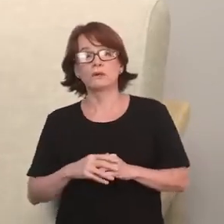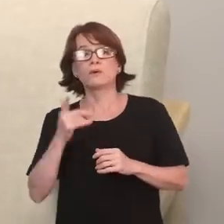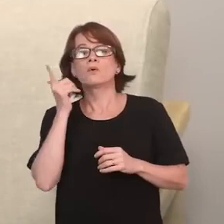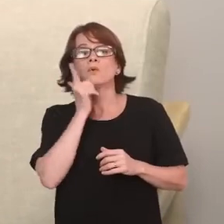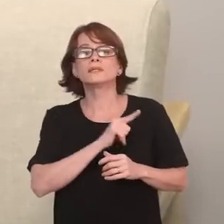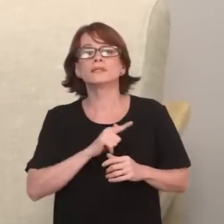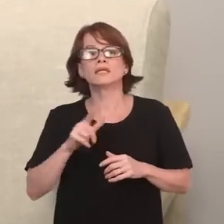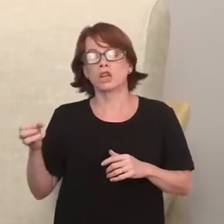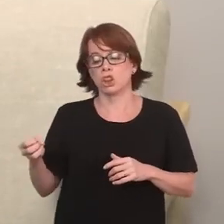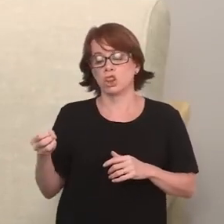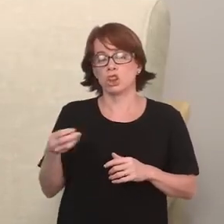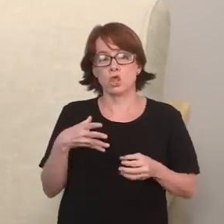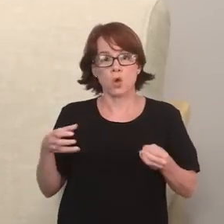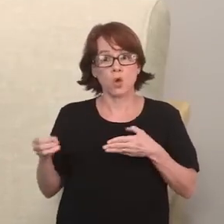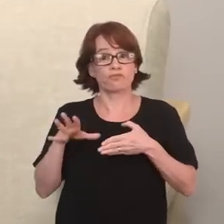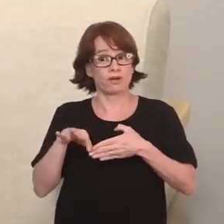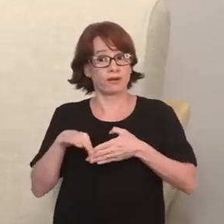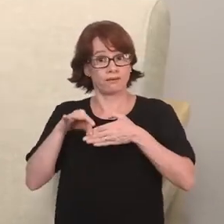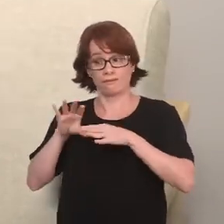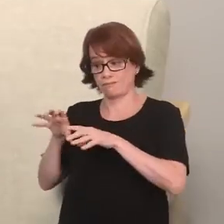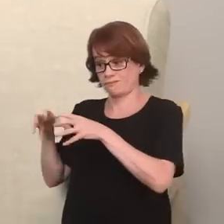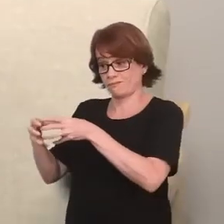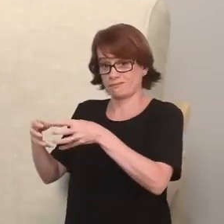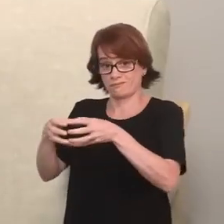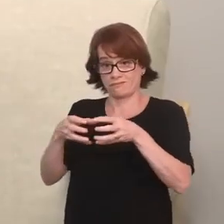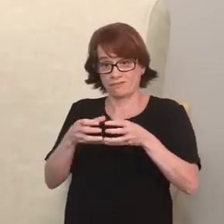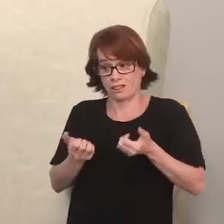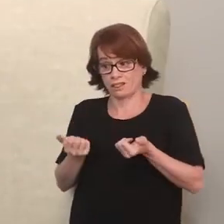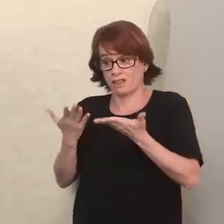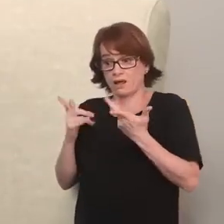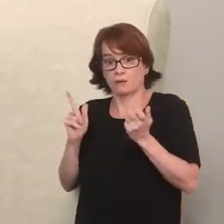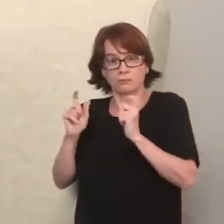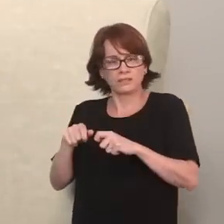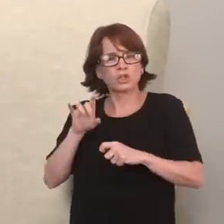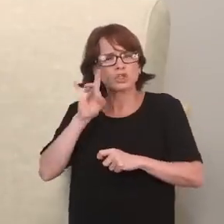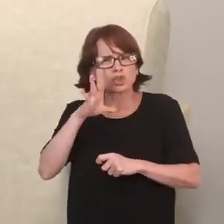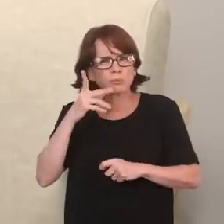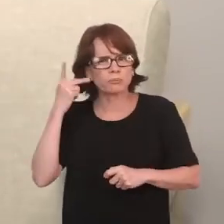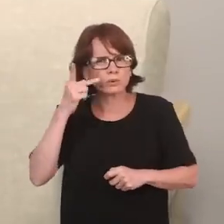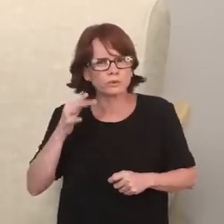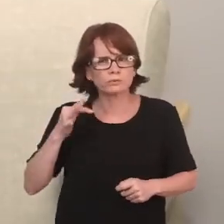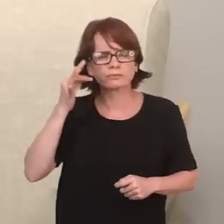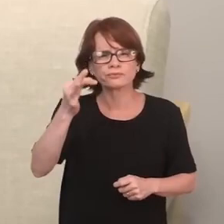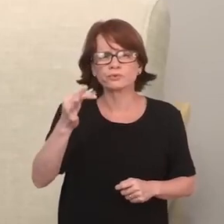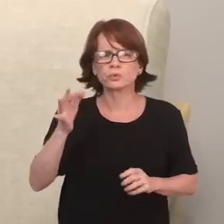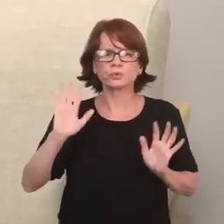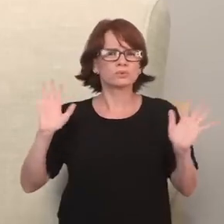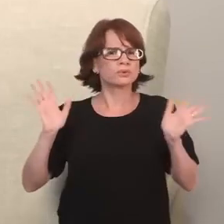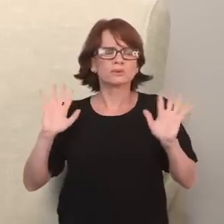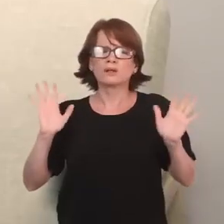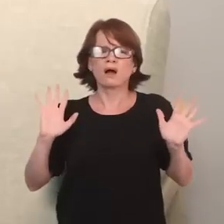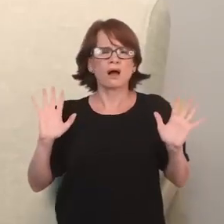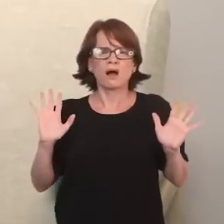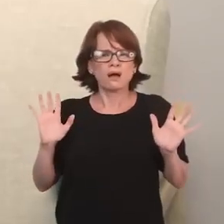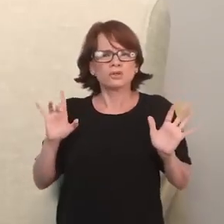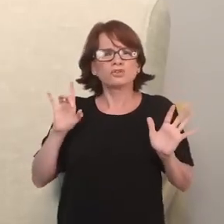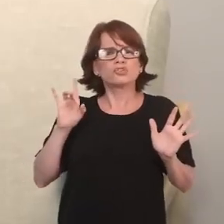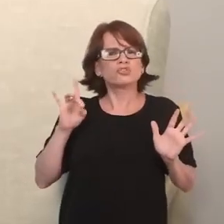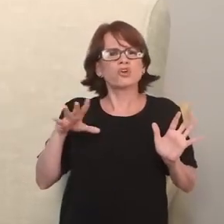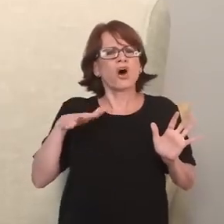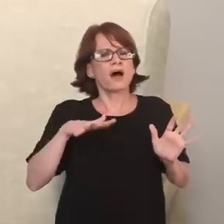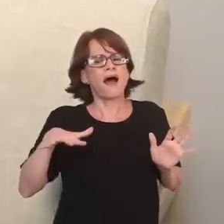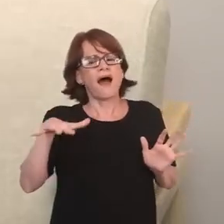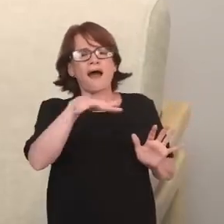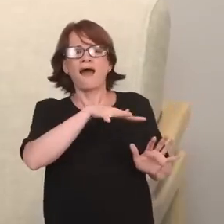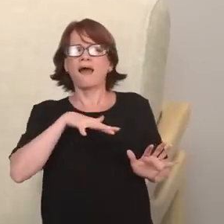lideranças, para capacitar pessoas, não só para serem políticos, não precisa ser só no cenário da política, por